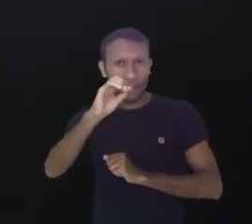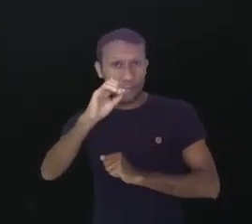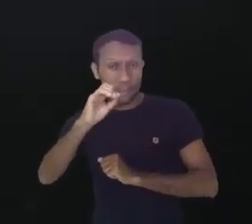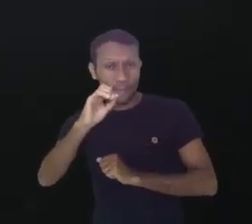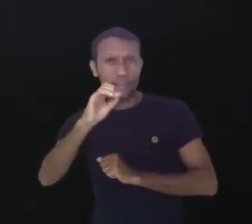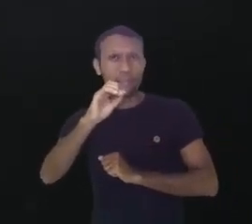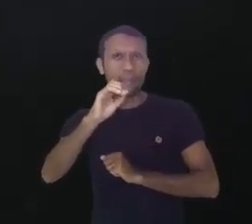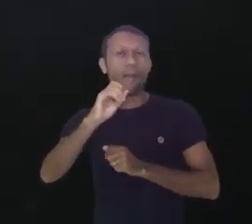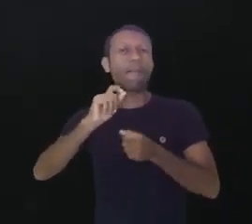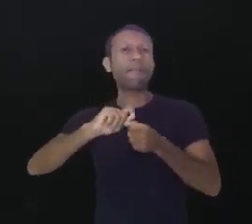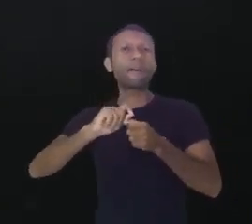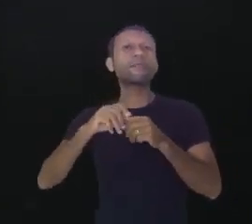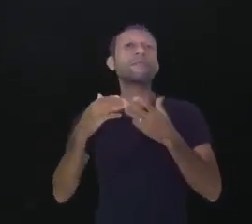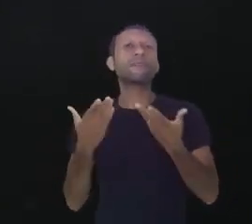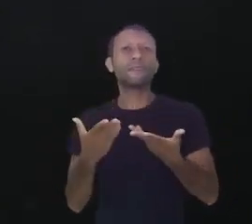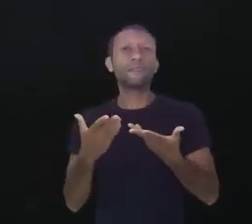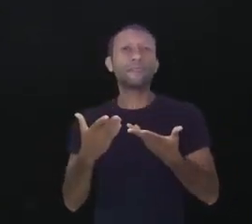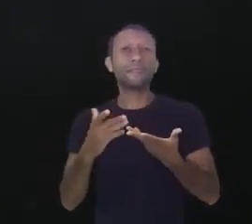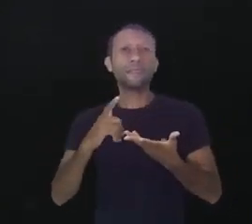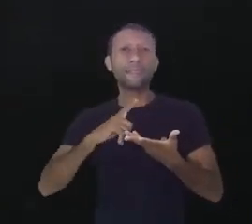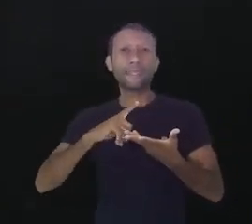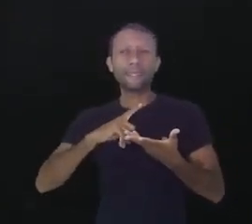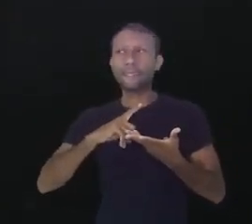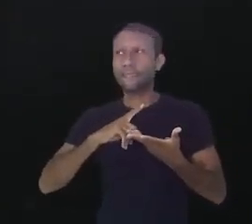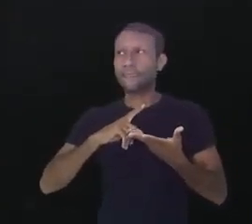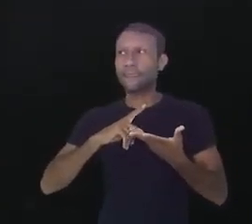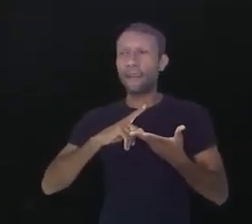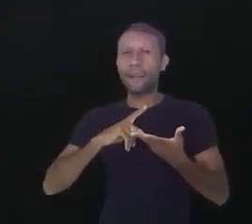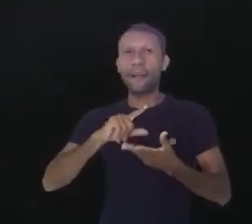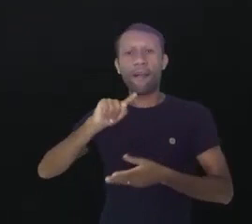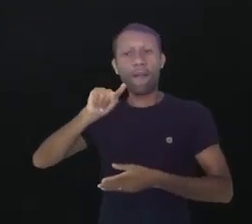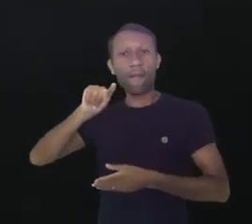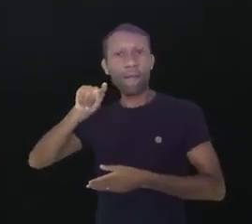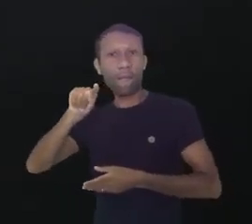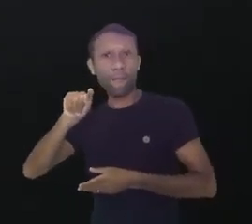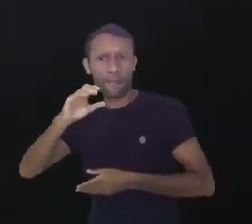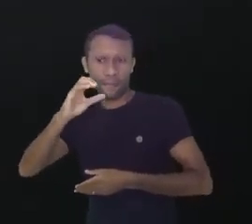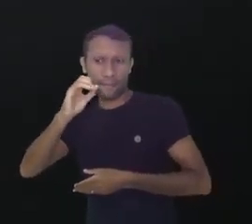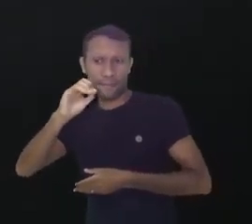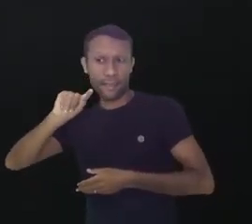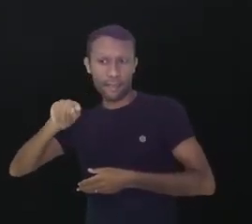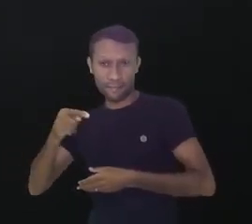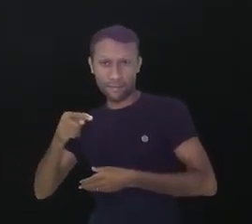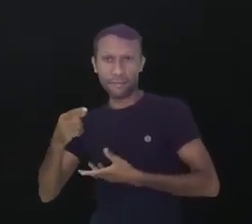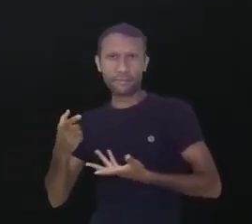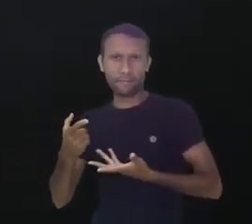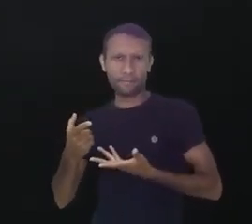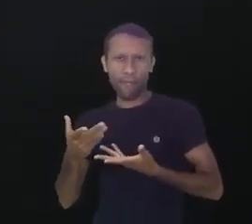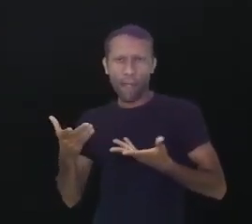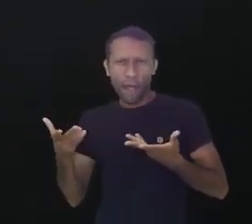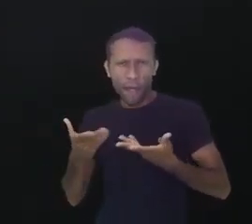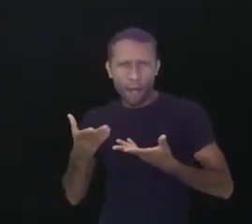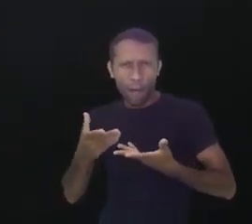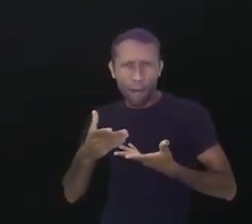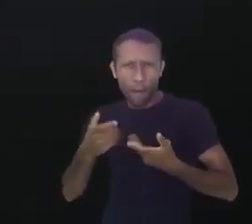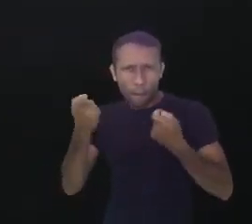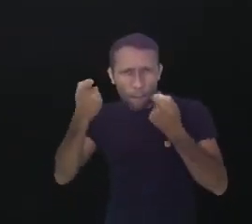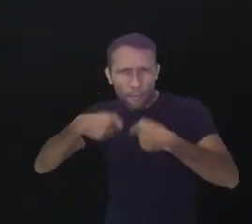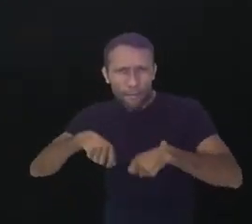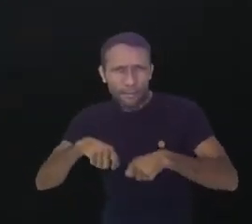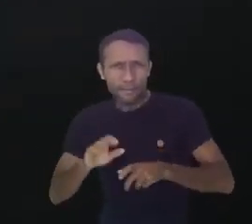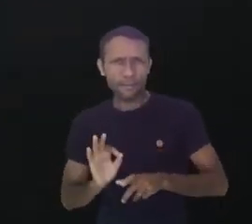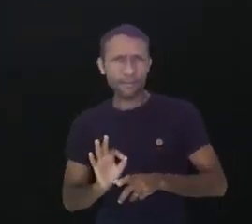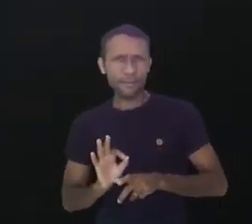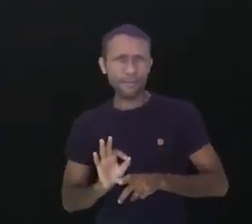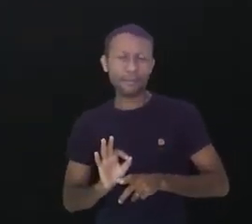30, o que eu fiz em seguida? Eu fui para o quociente e coloquei 0, perfeito? Só que,